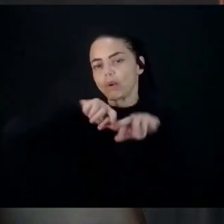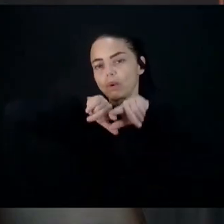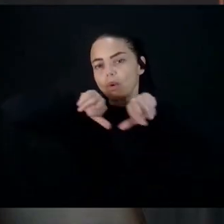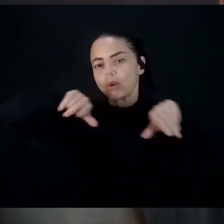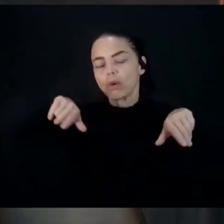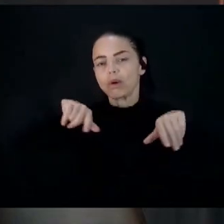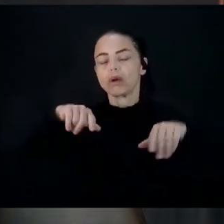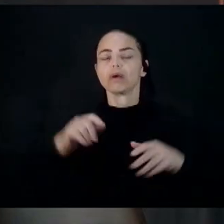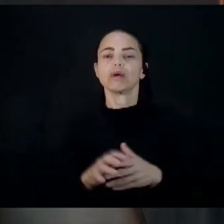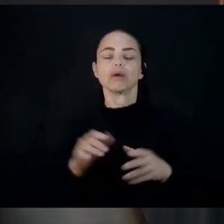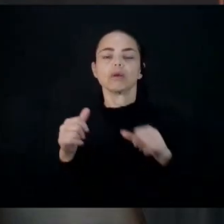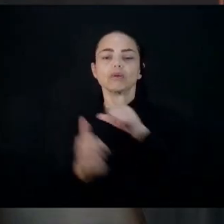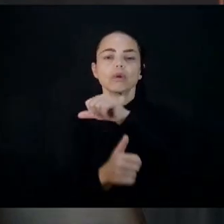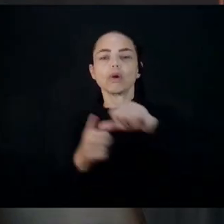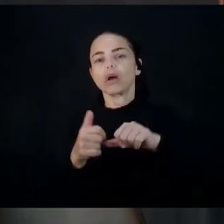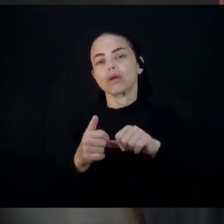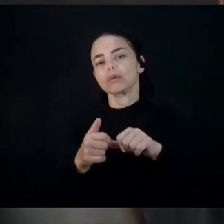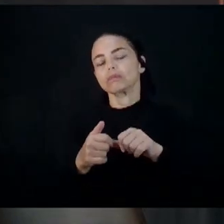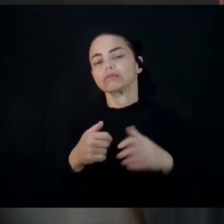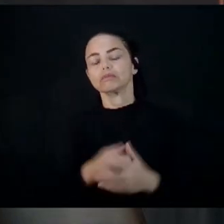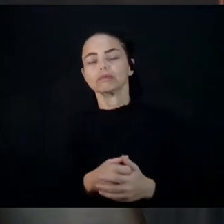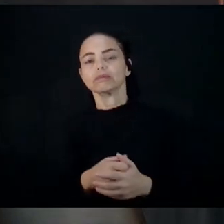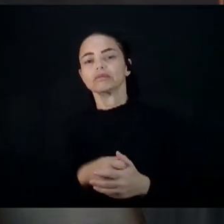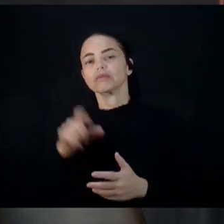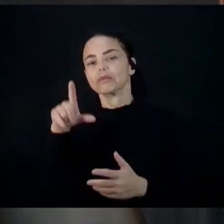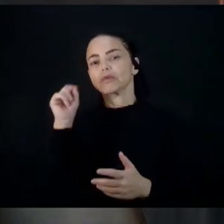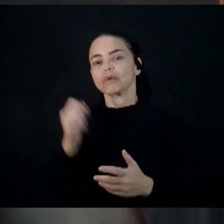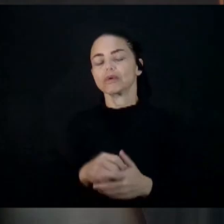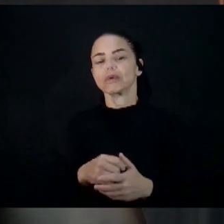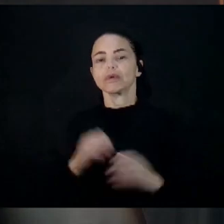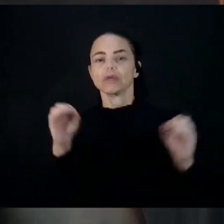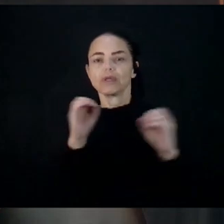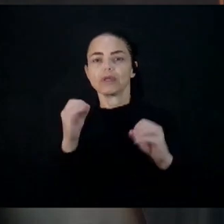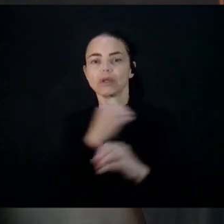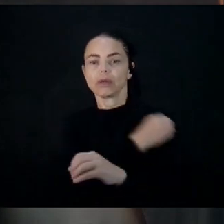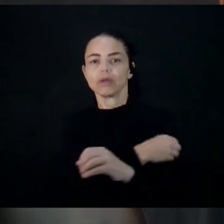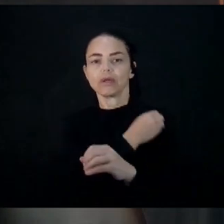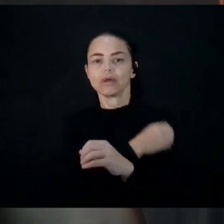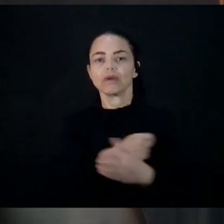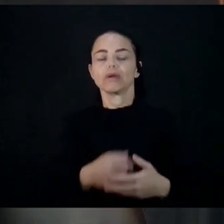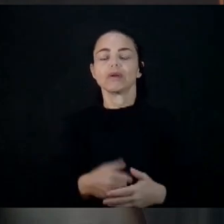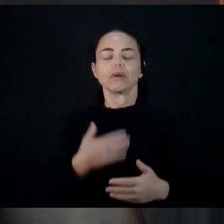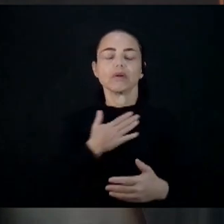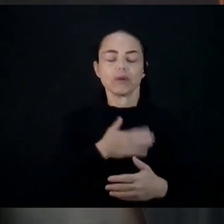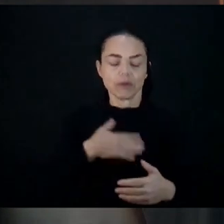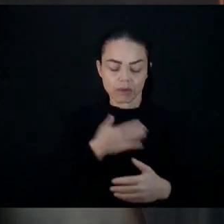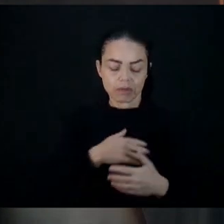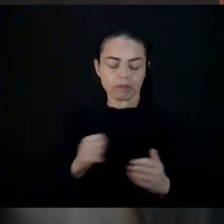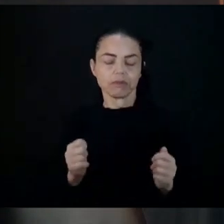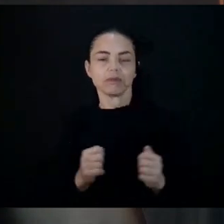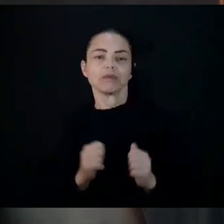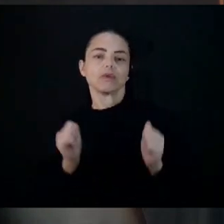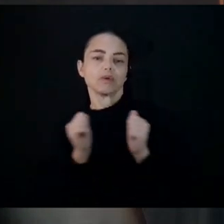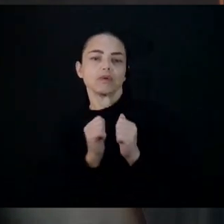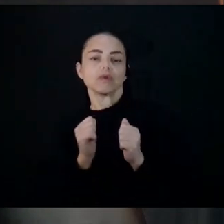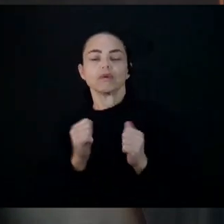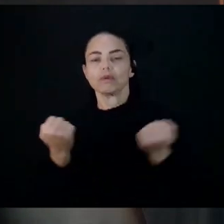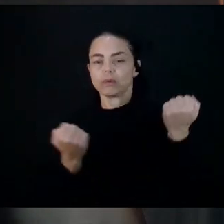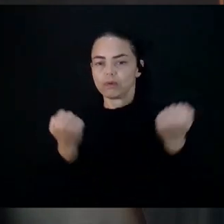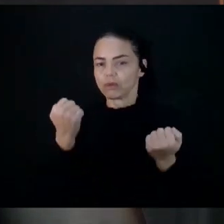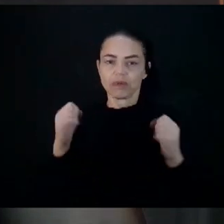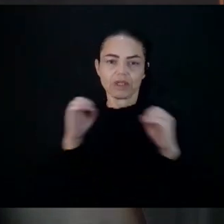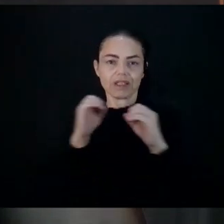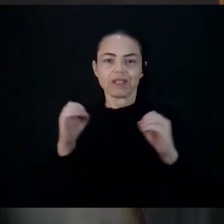intercalando, né? E, se possível, dar preferência para bebida sem álcool. E o maior clichê que a gente já falou hoje, né? Se você for dirigir, é 0, tá,